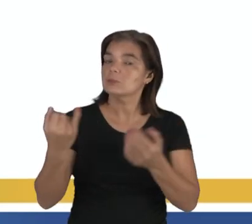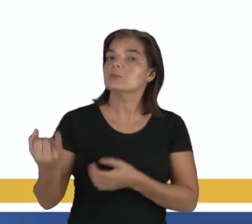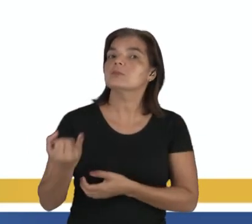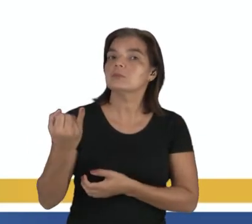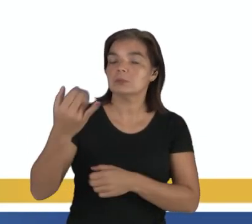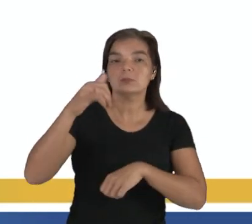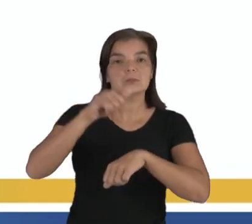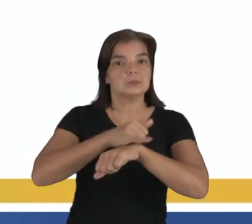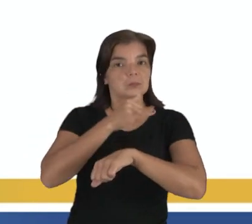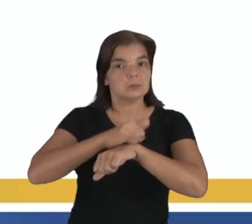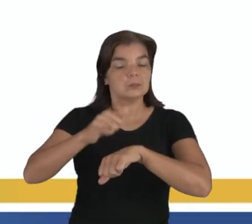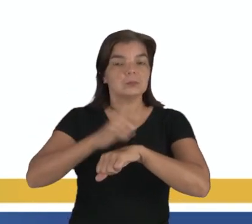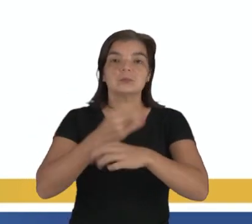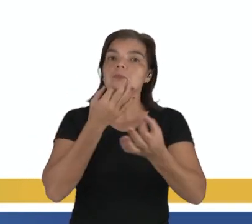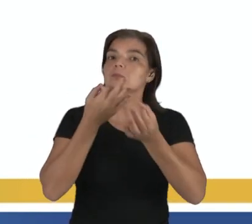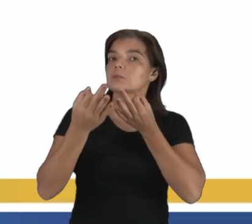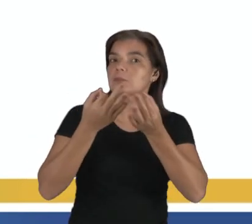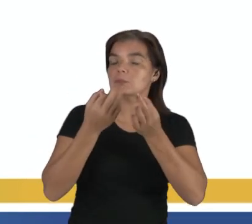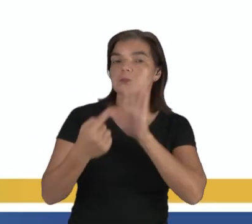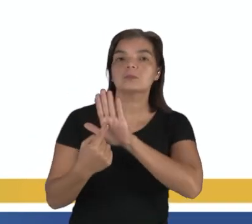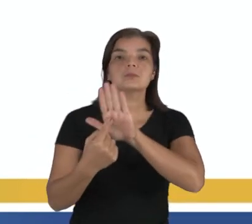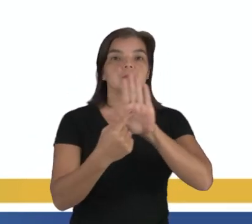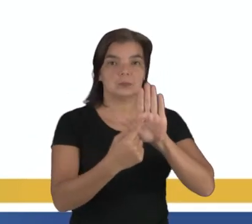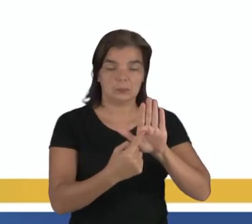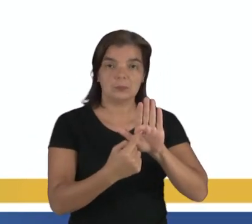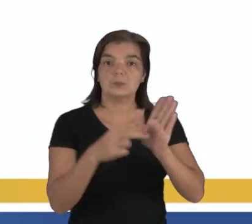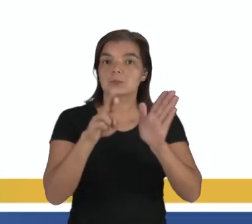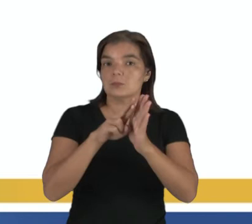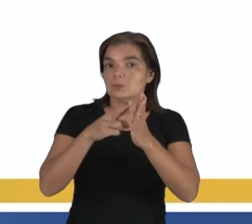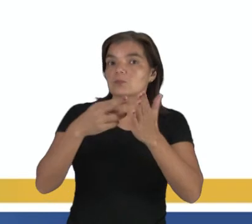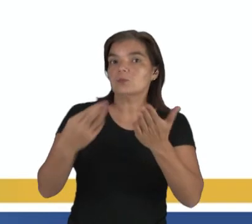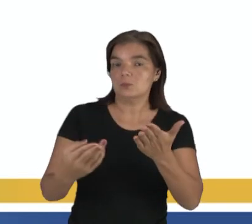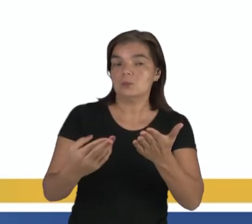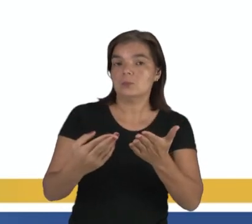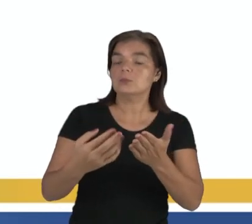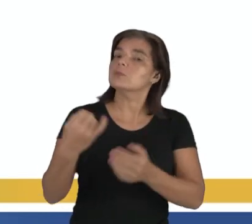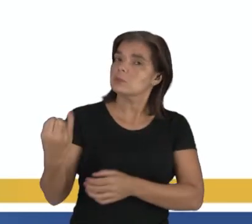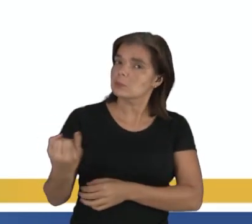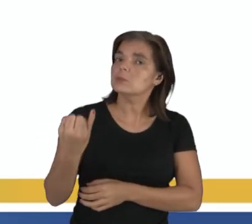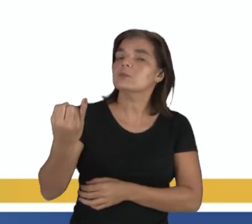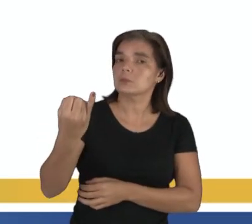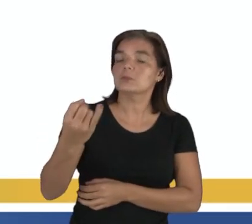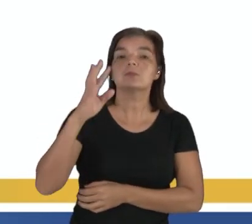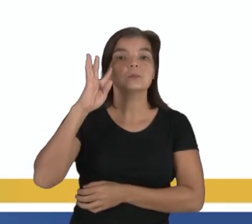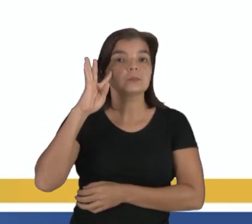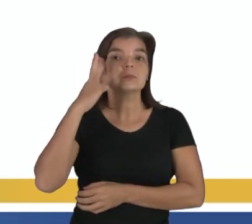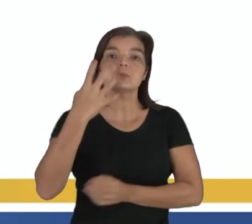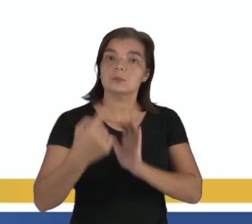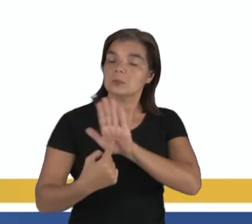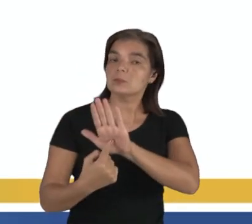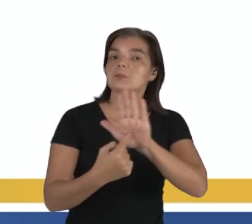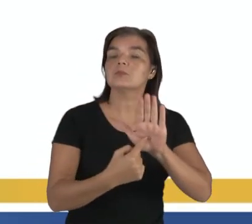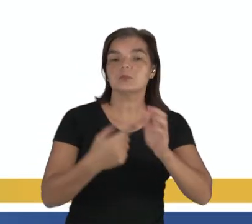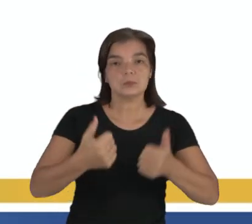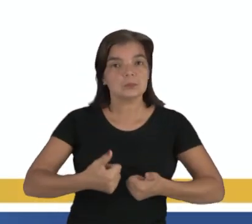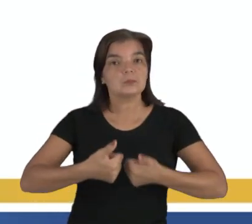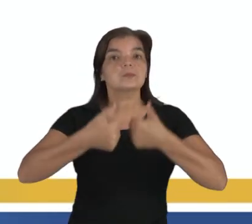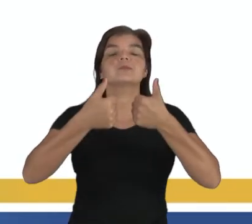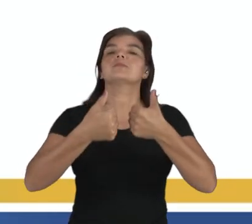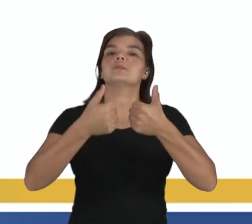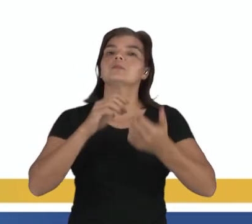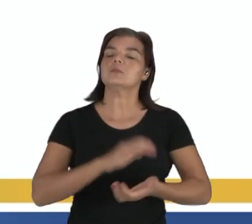essa estratégia argumentativa de mostrar que uma revista conceituada mostrou resultados positivos em